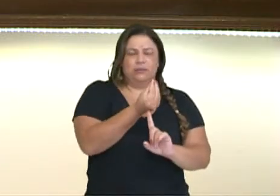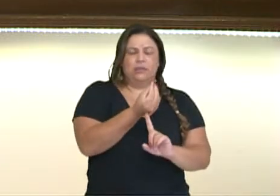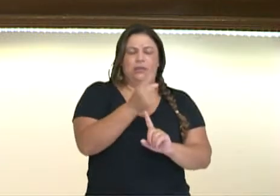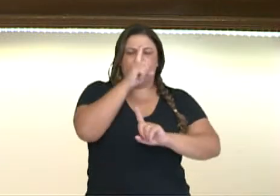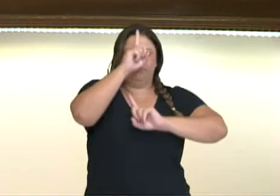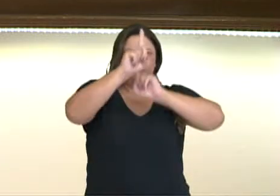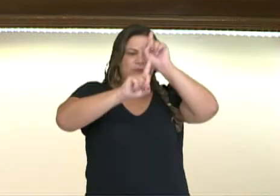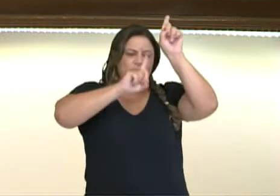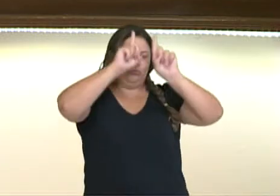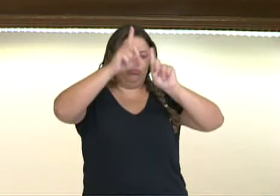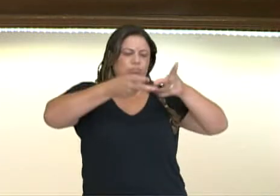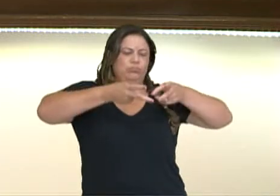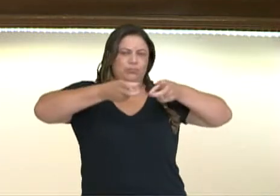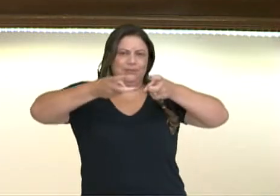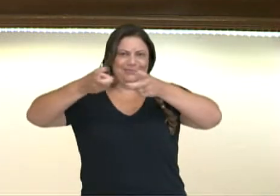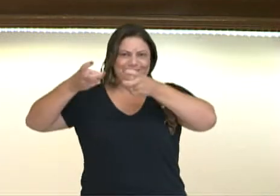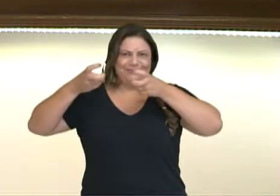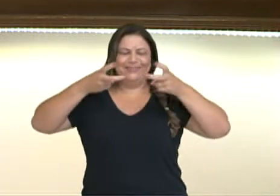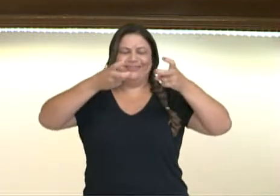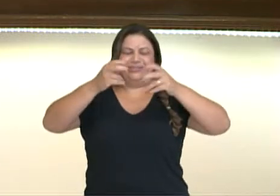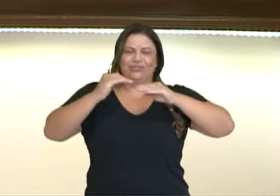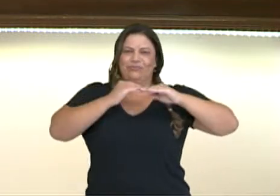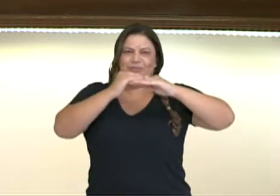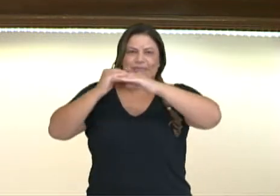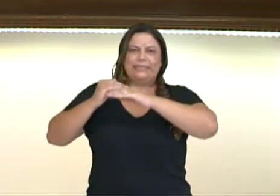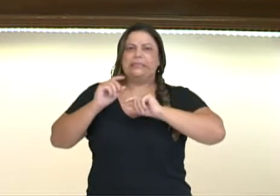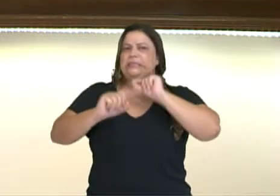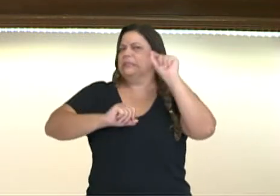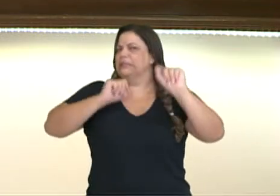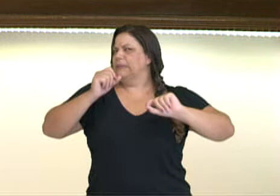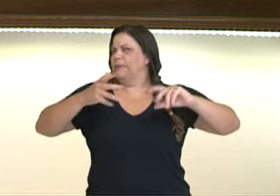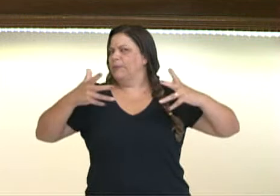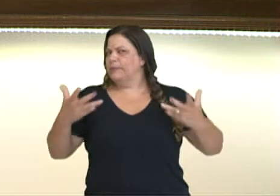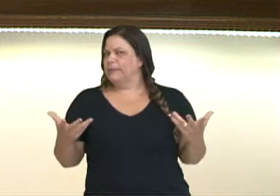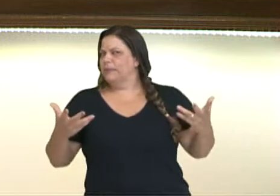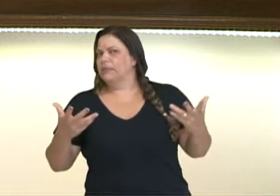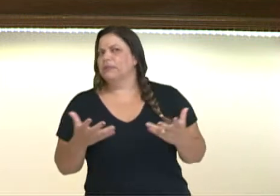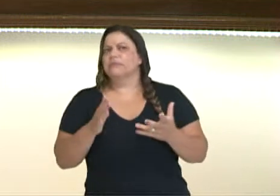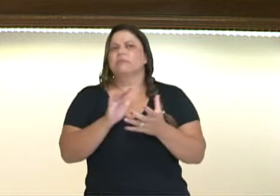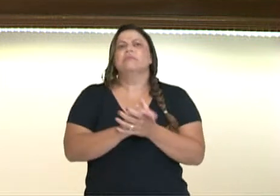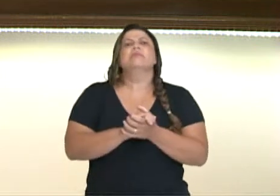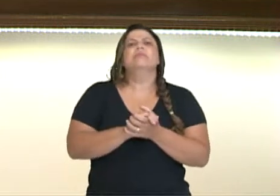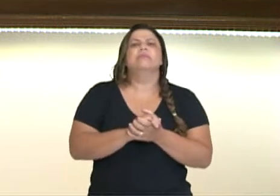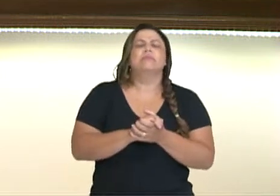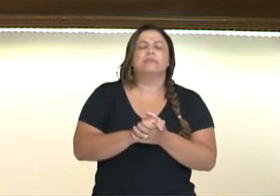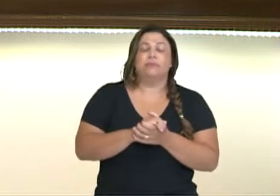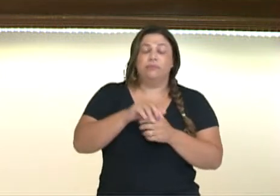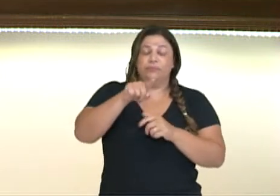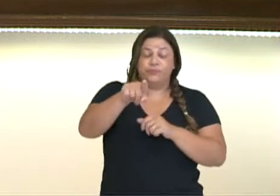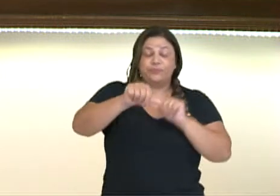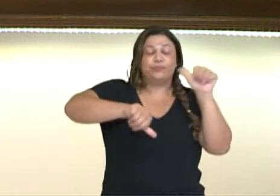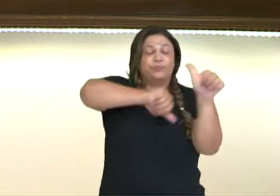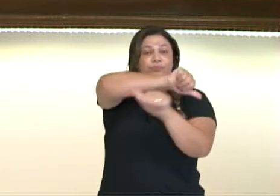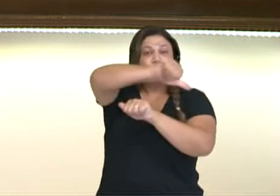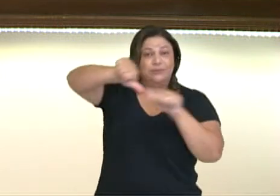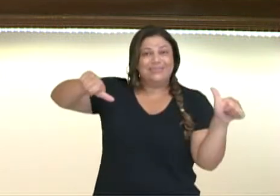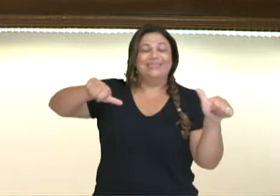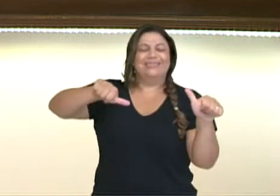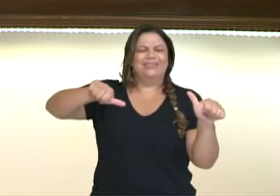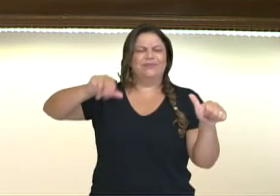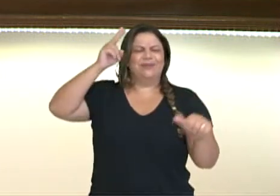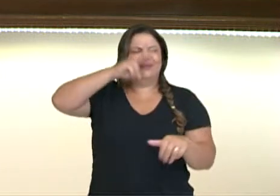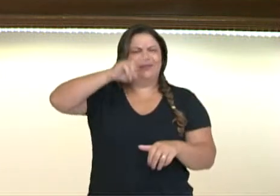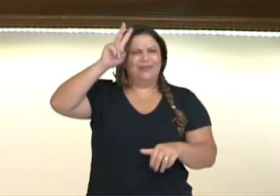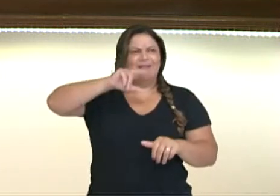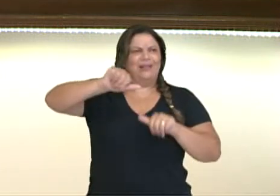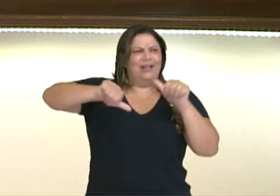da perspectiva linear. O que seria isso, professor? Você transformar, como Giotto, lembra que Giotto